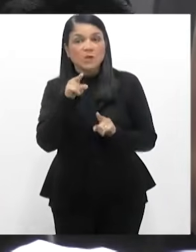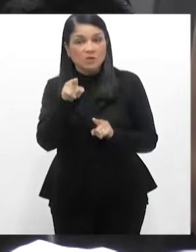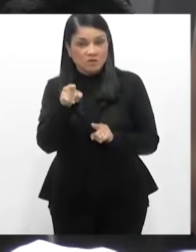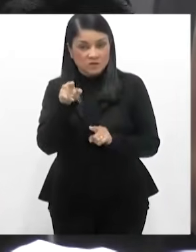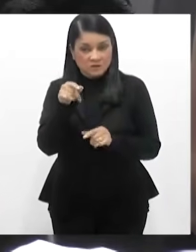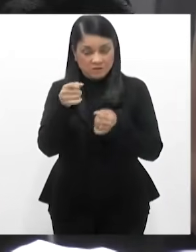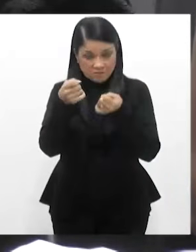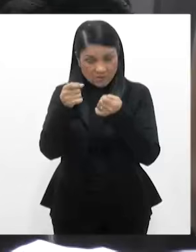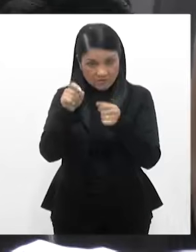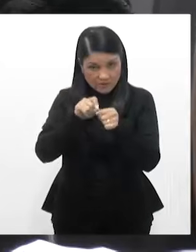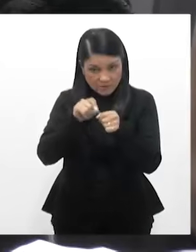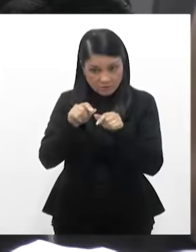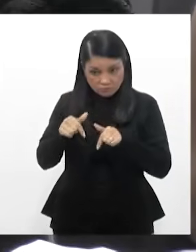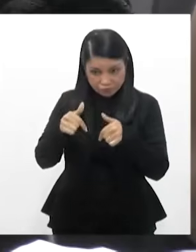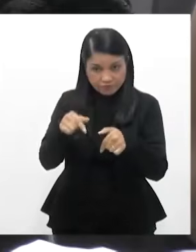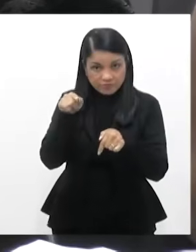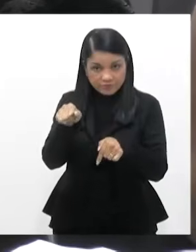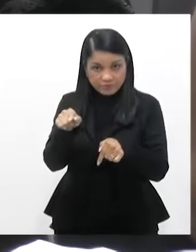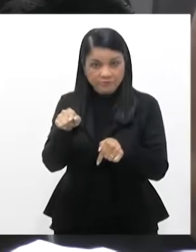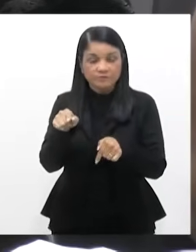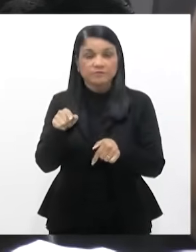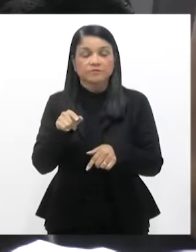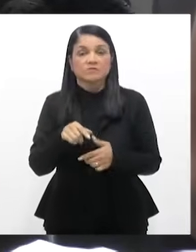está fazendo é